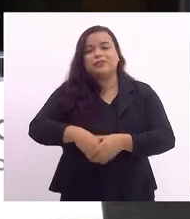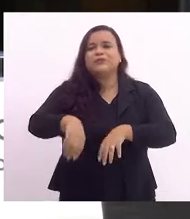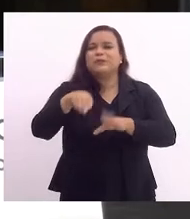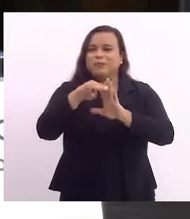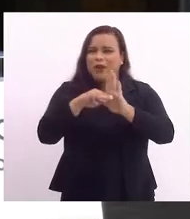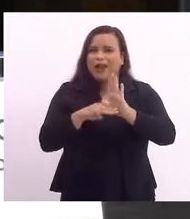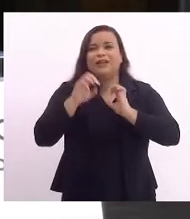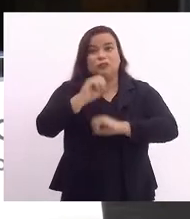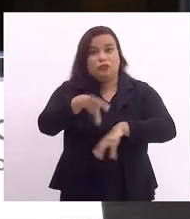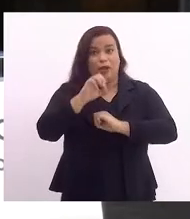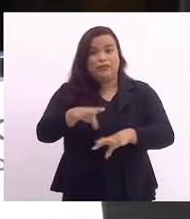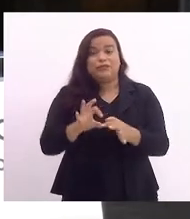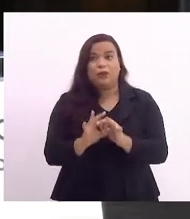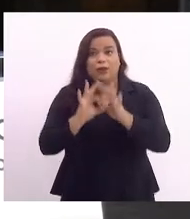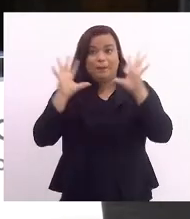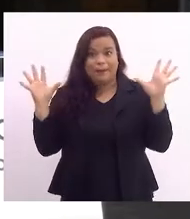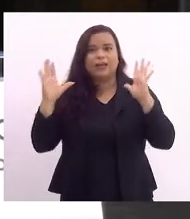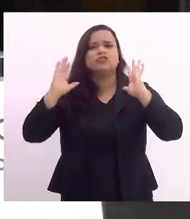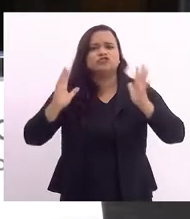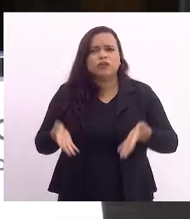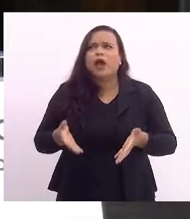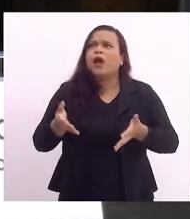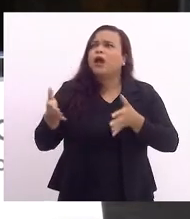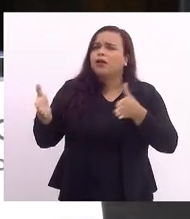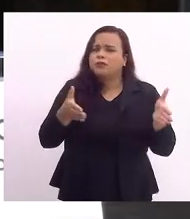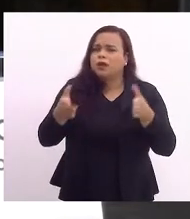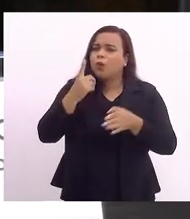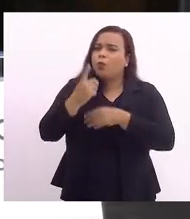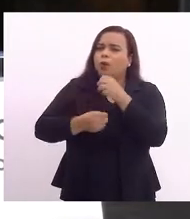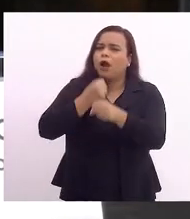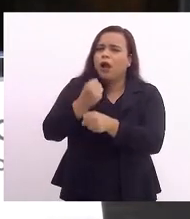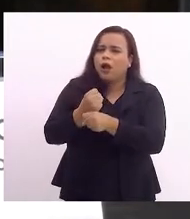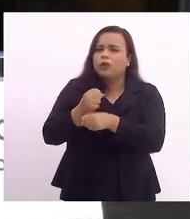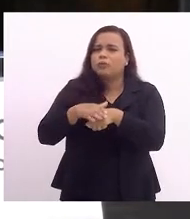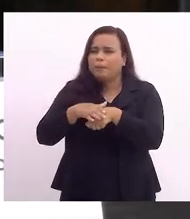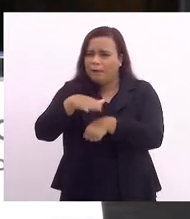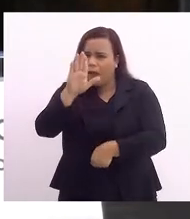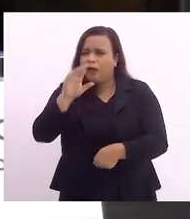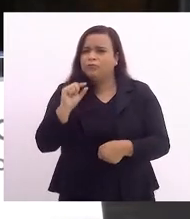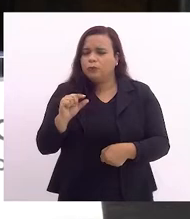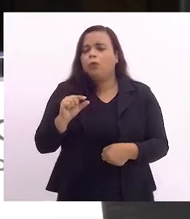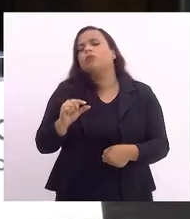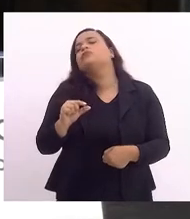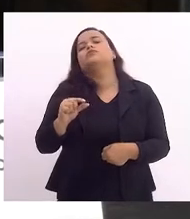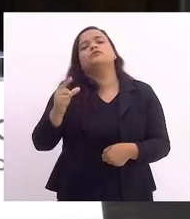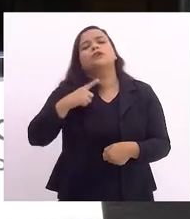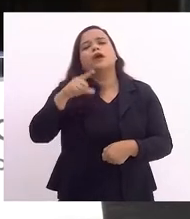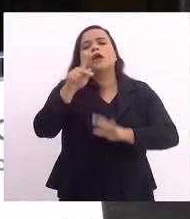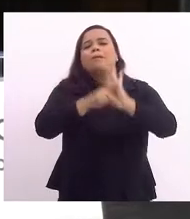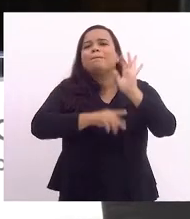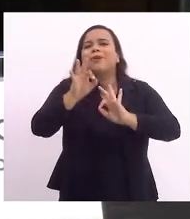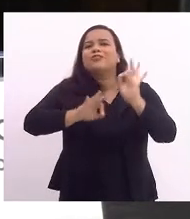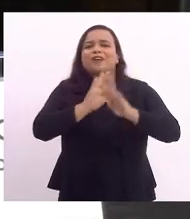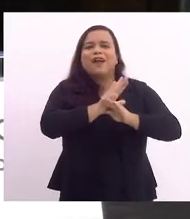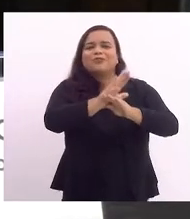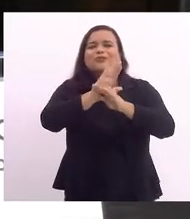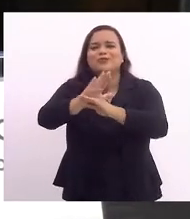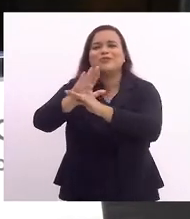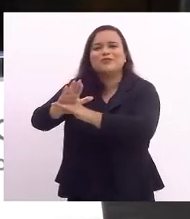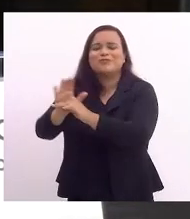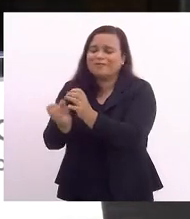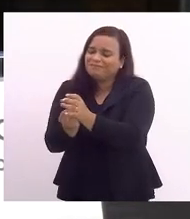Liberta, temos 1 ano e pouco de projeto. Esse projeto frutificou e nos deu uma